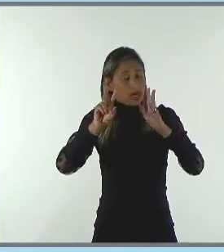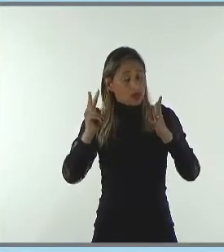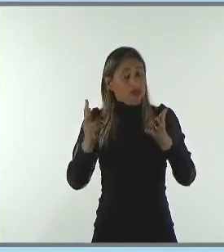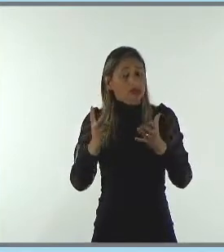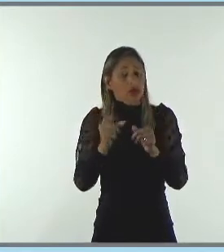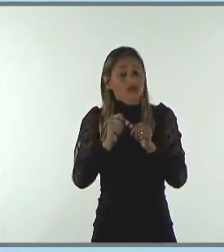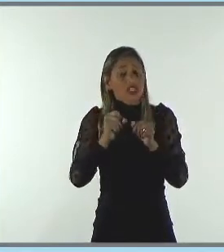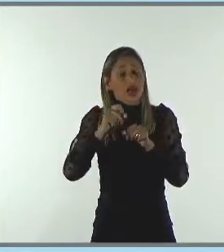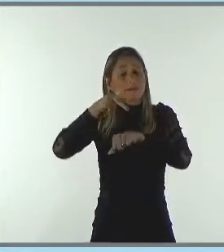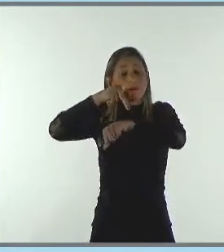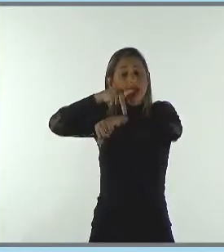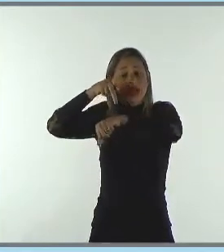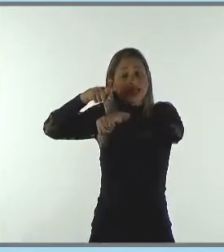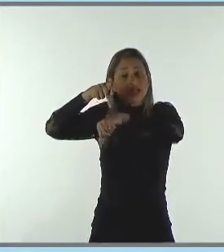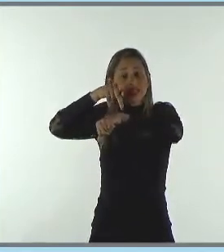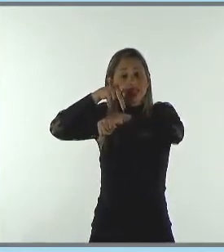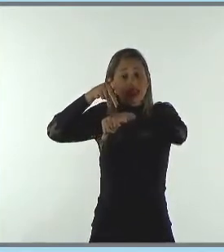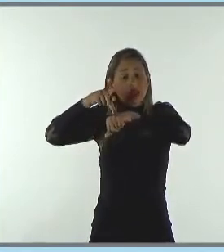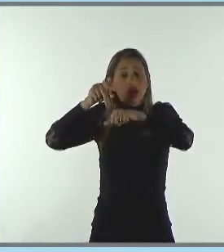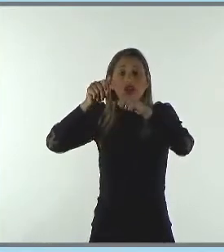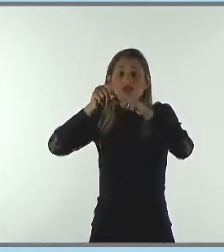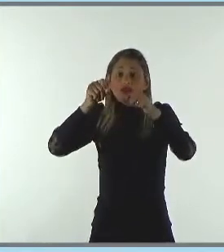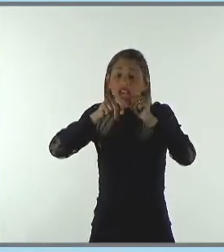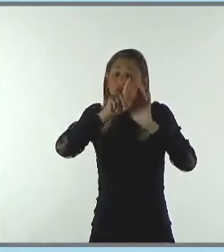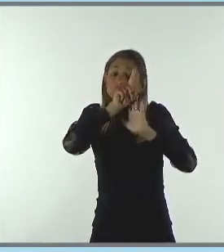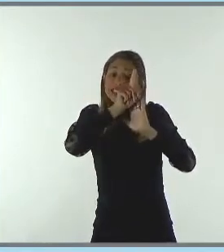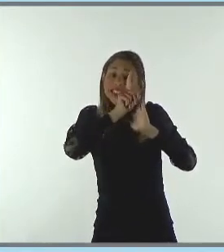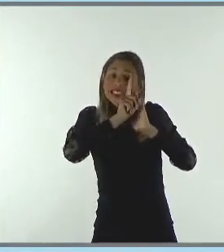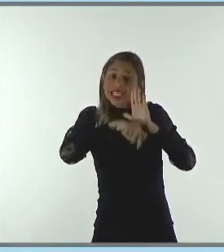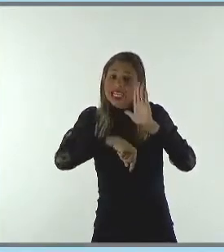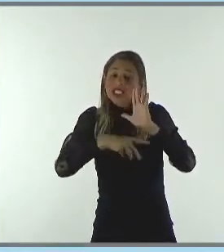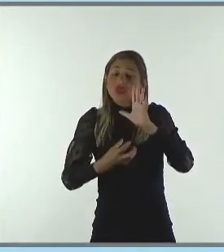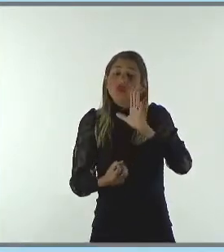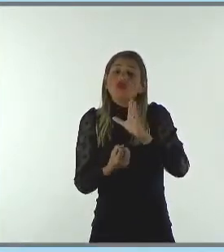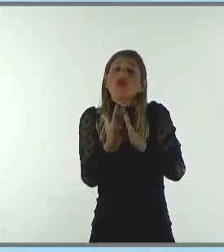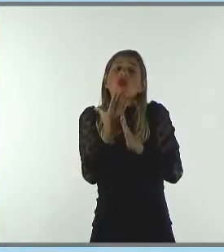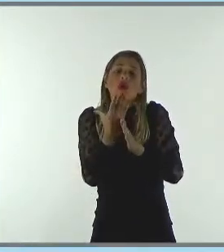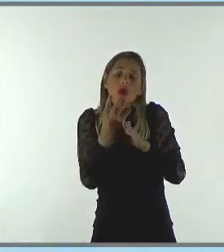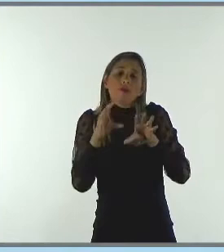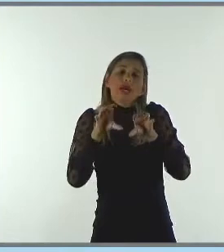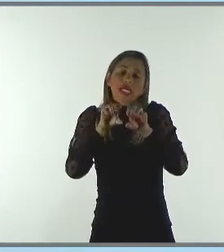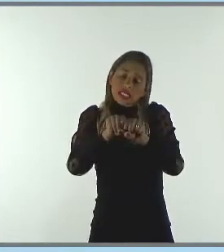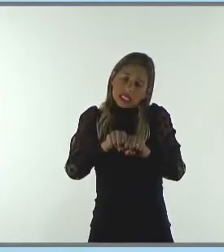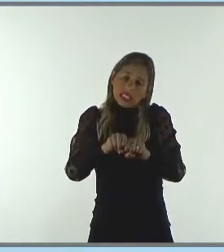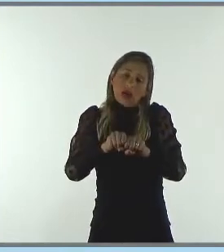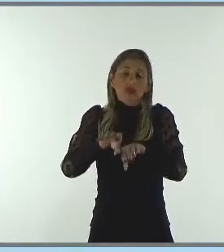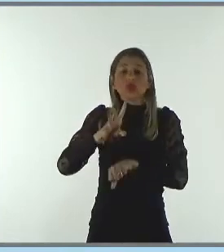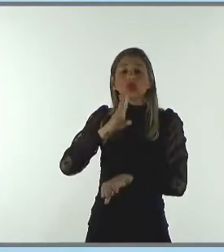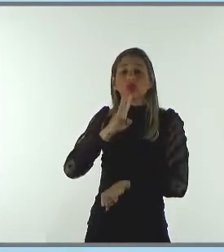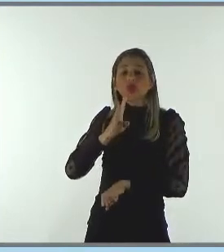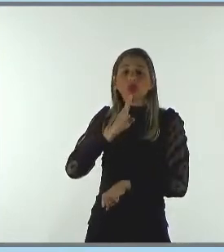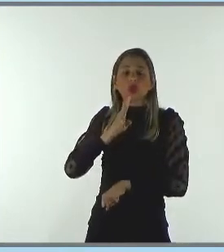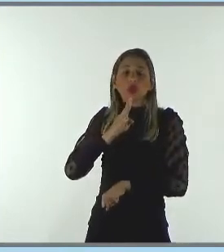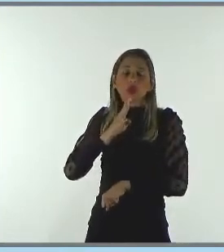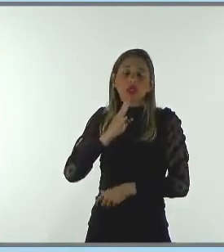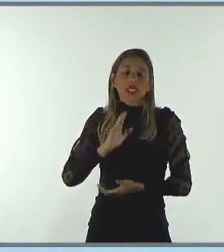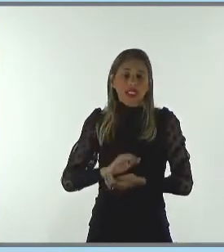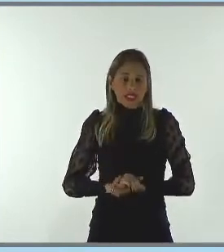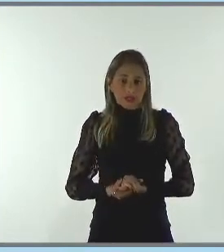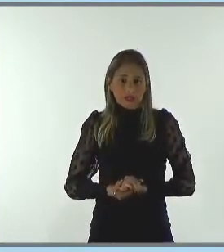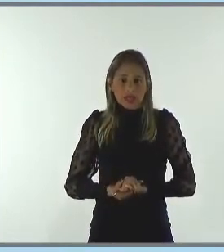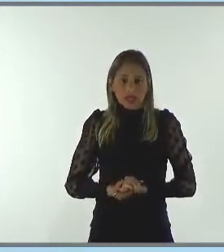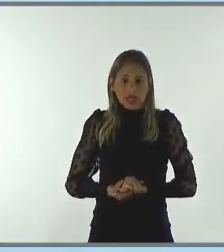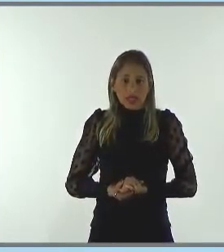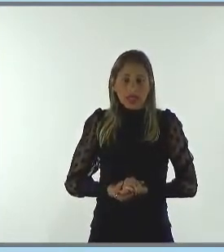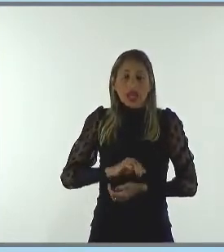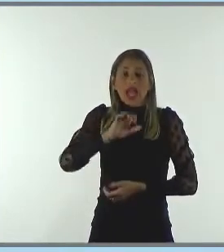da pedagogia, tem publicado muitos textos na área de formação, de atualização de conhecimentos. É a editora Malê, do